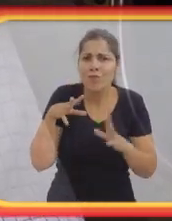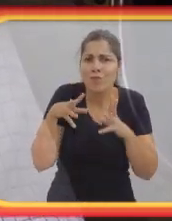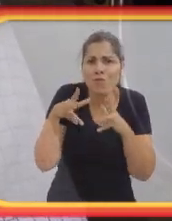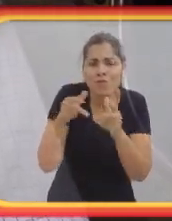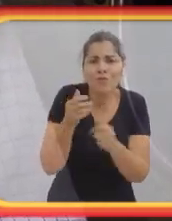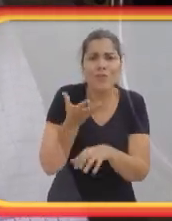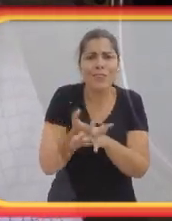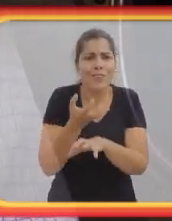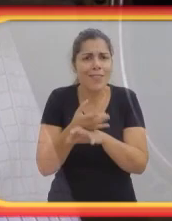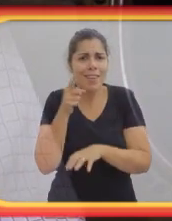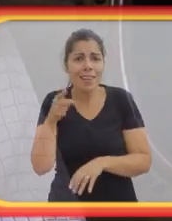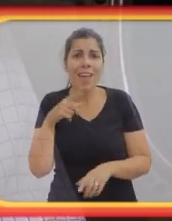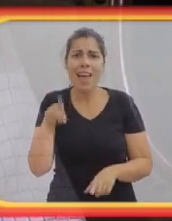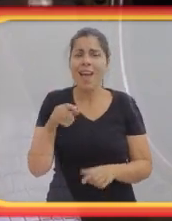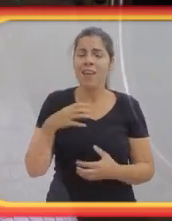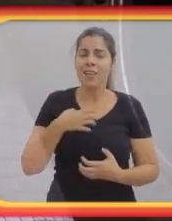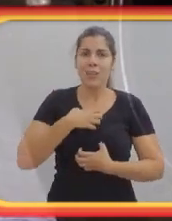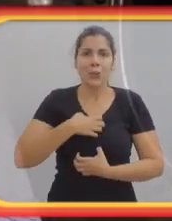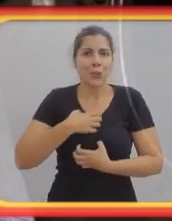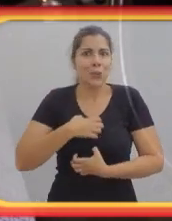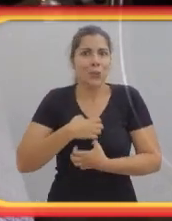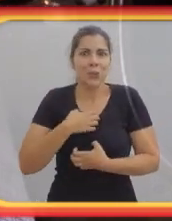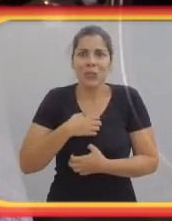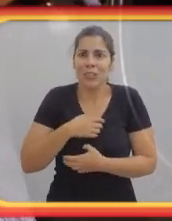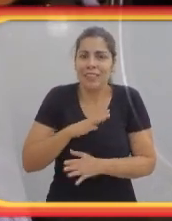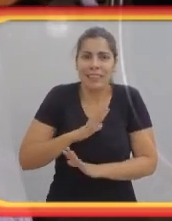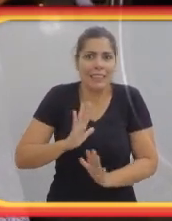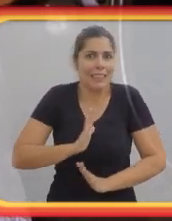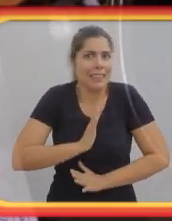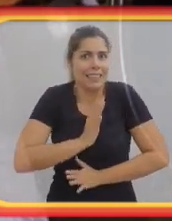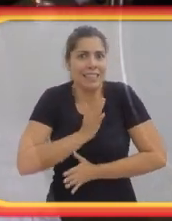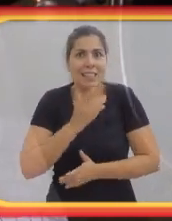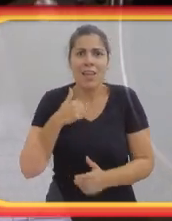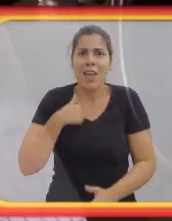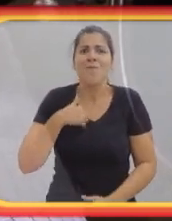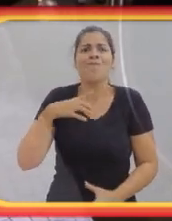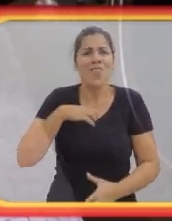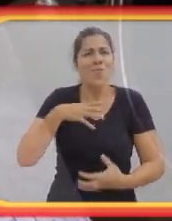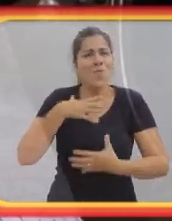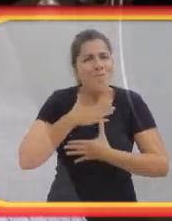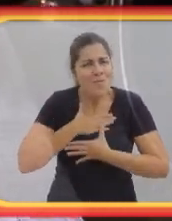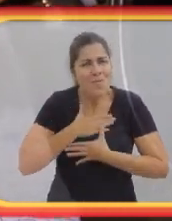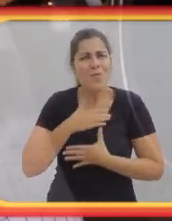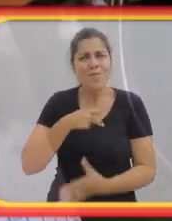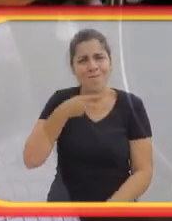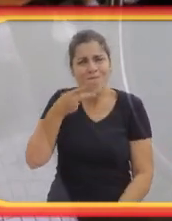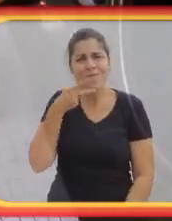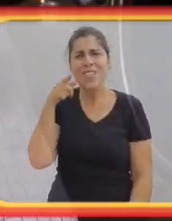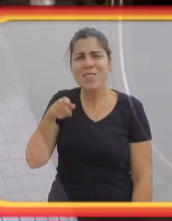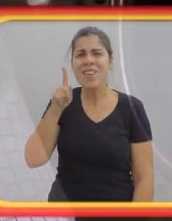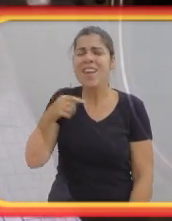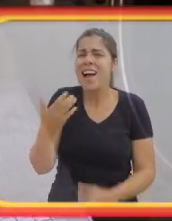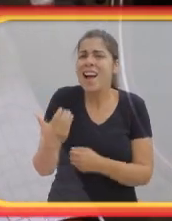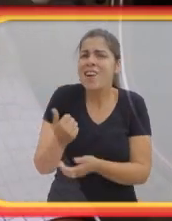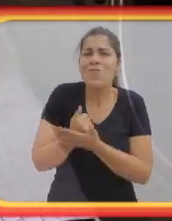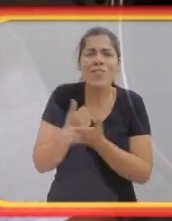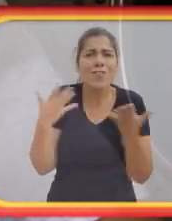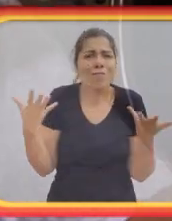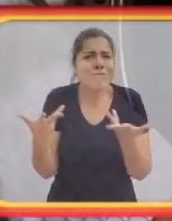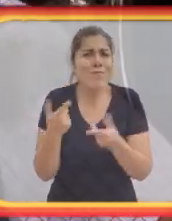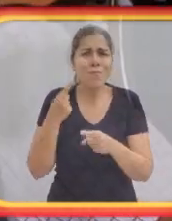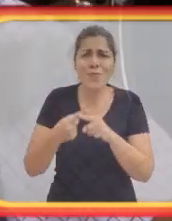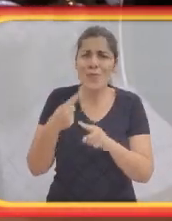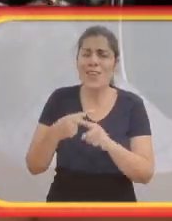aquele falta, e eu tenho que ter tudo gravado ali. É uma adrenalina terrível.